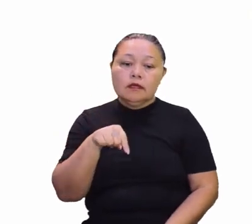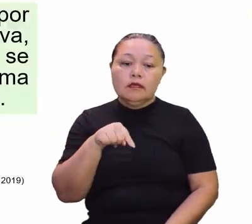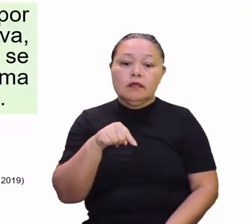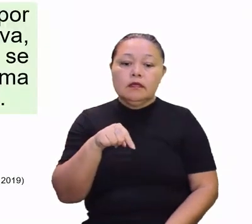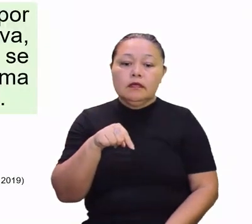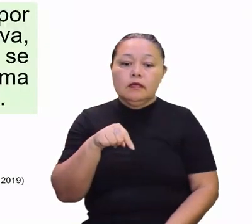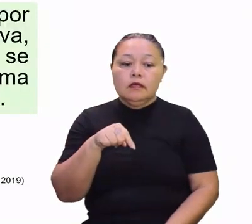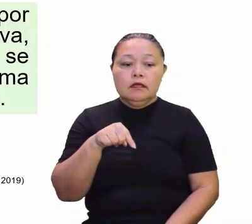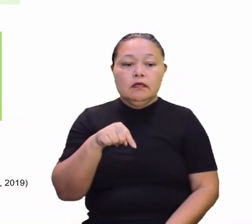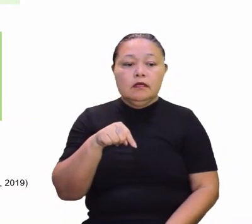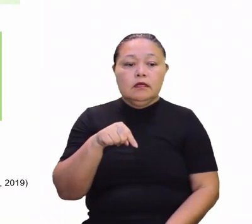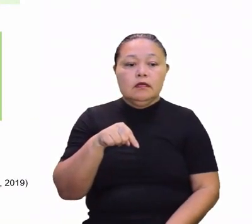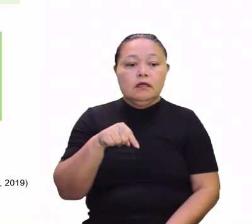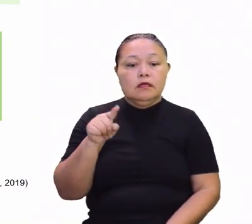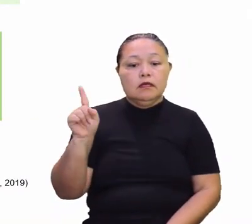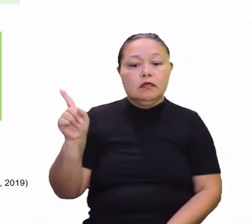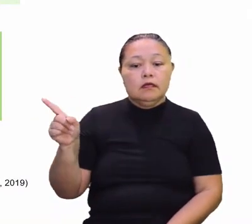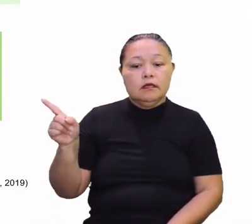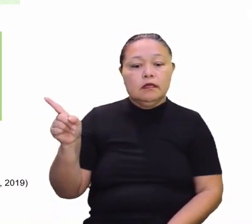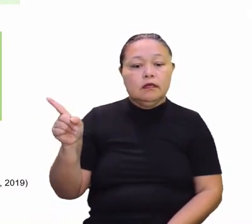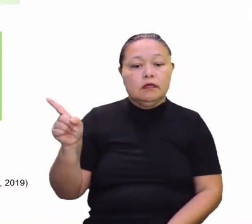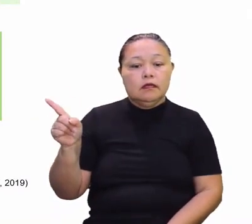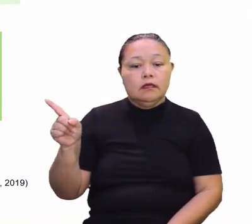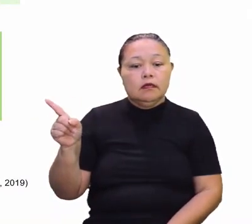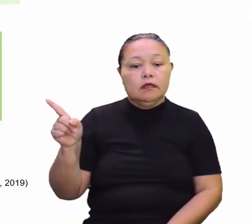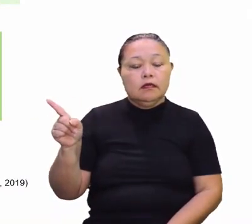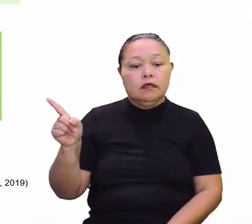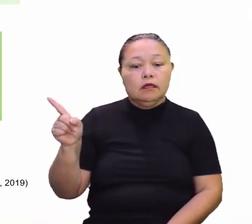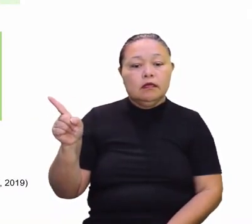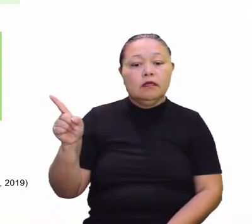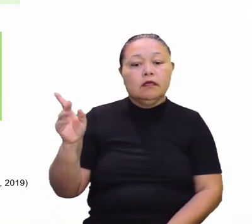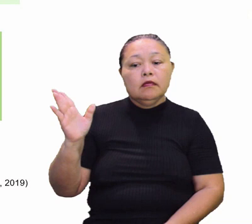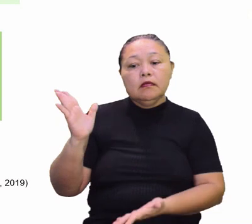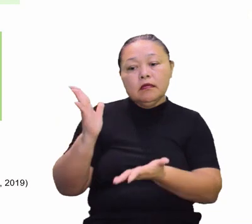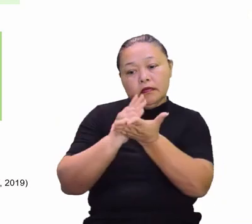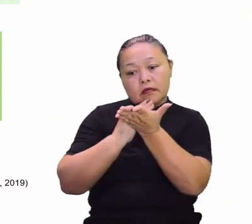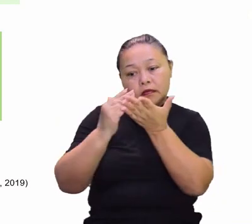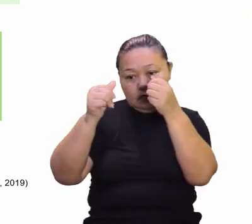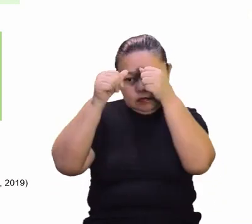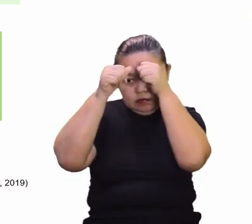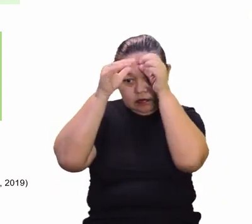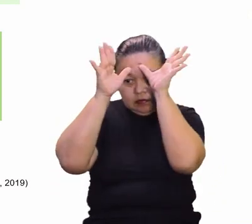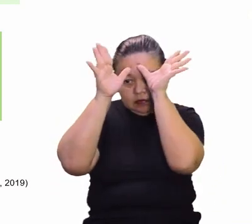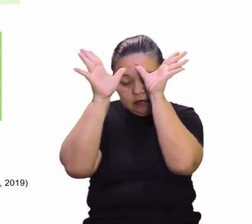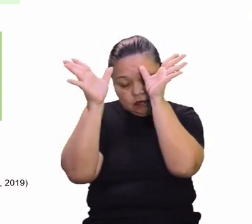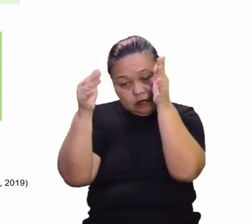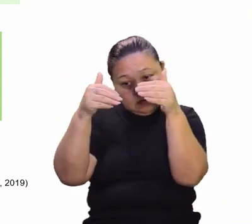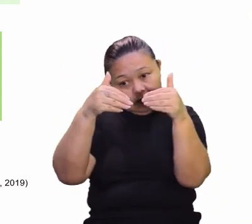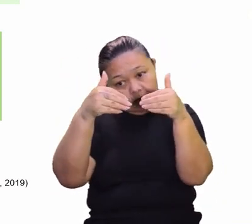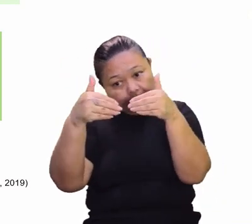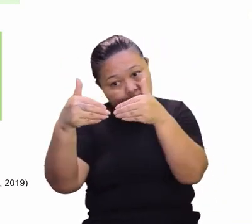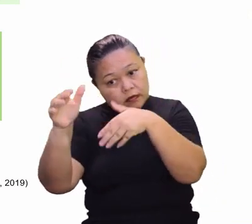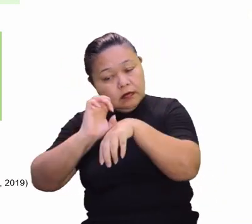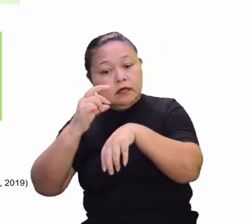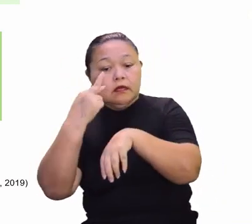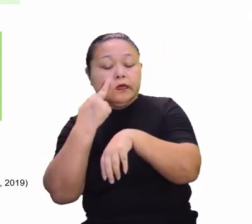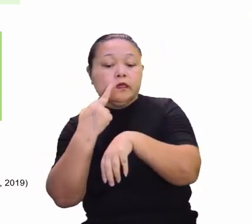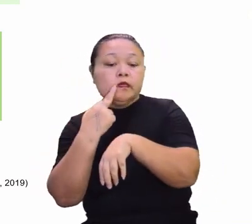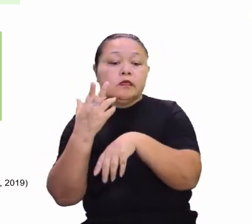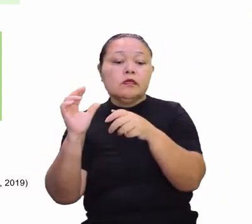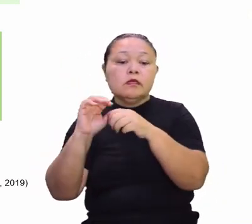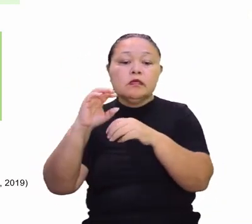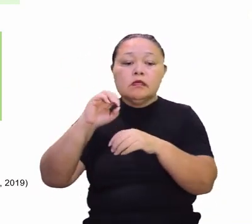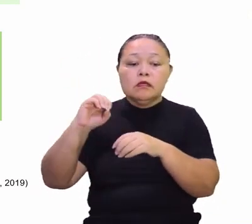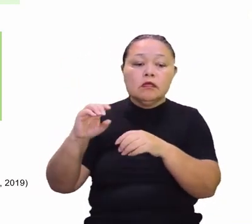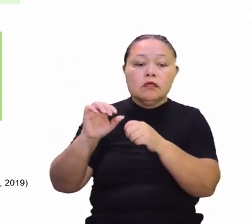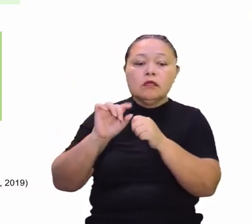Beleza. Então, ela inicia no Acre e se estende para cá, para Rondônia, e com parte do noroeste